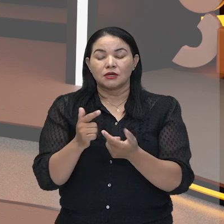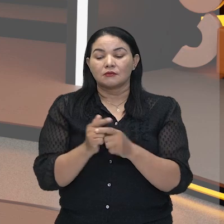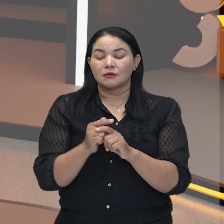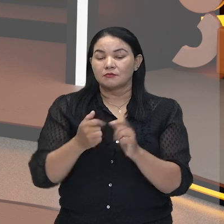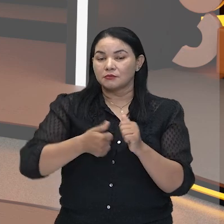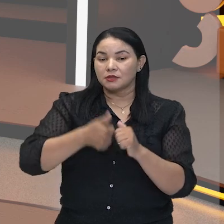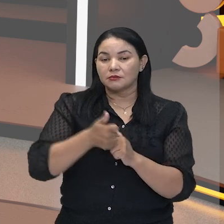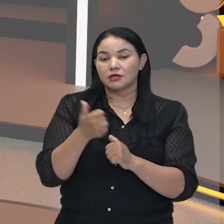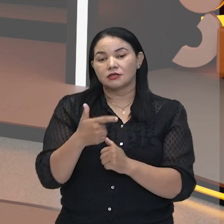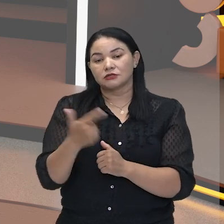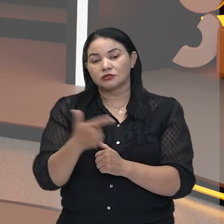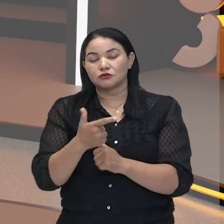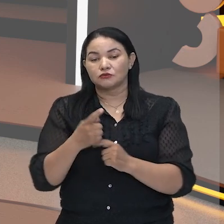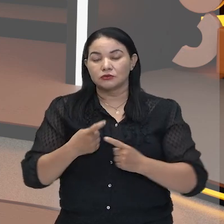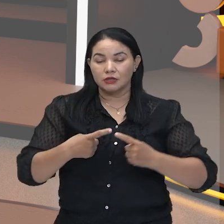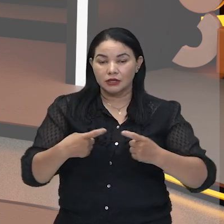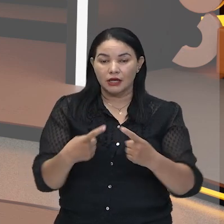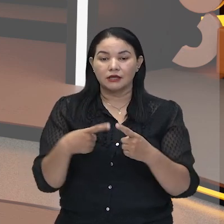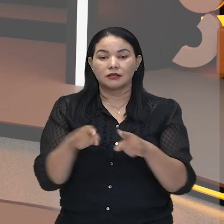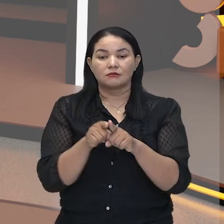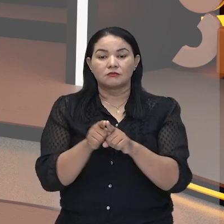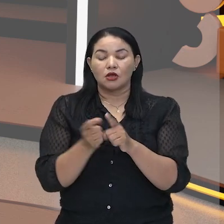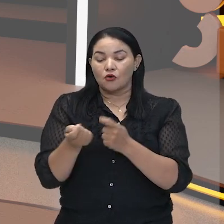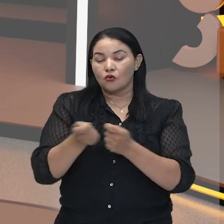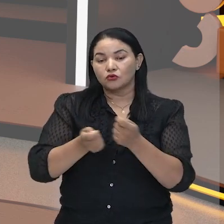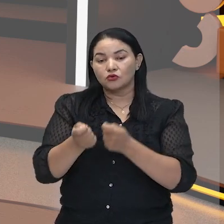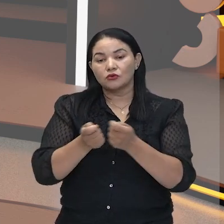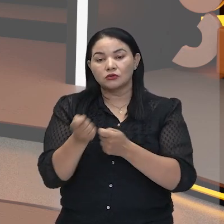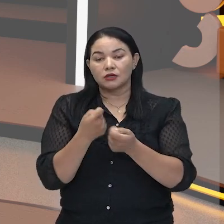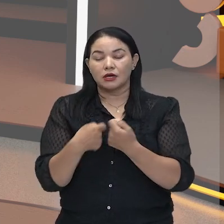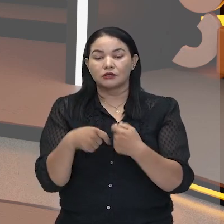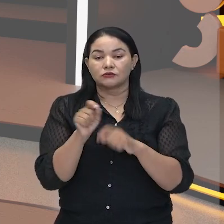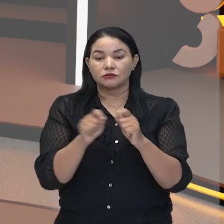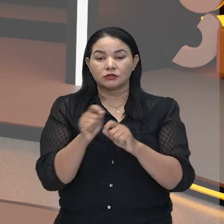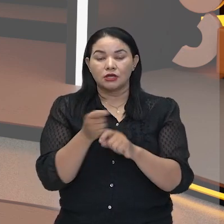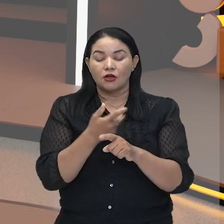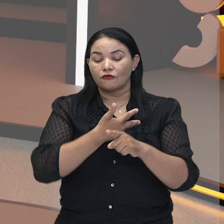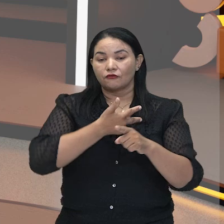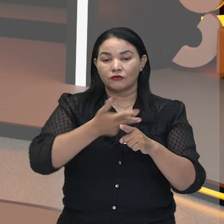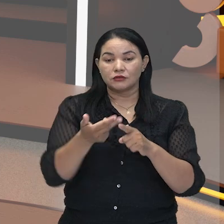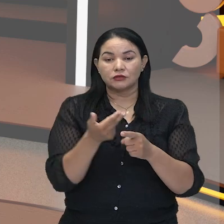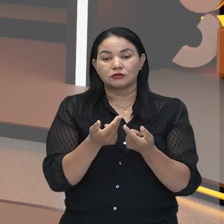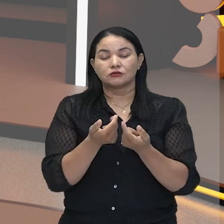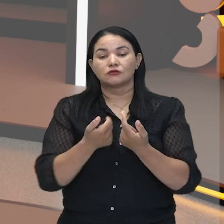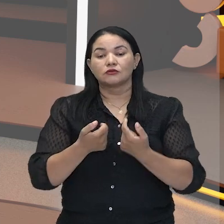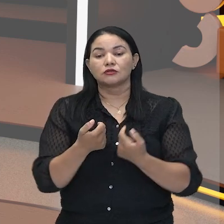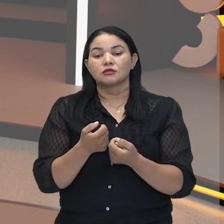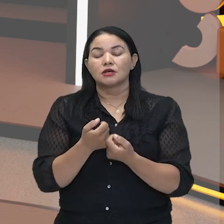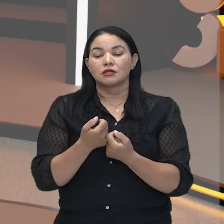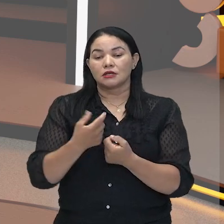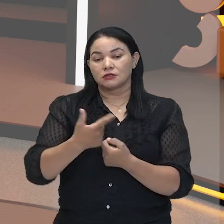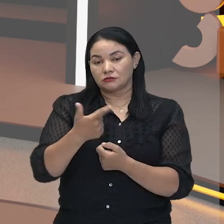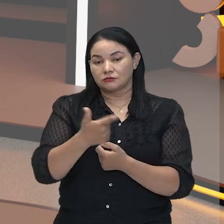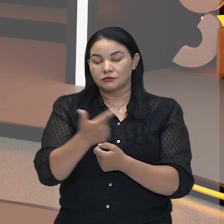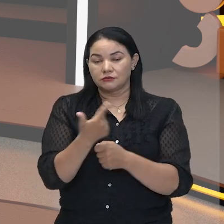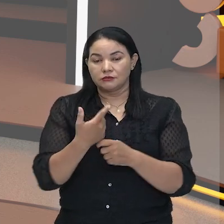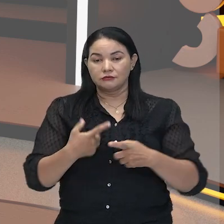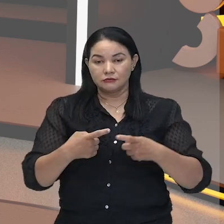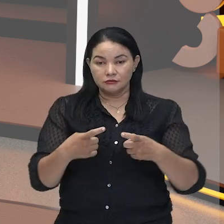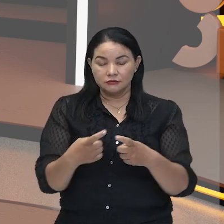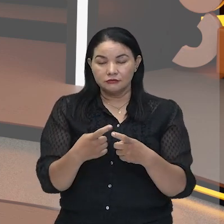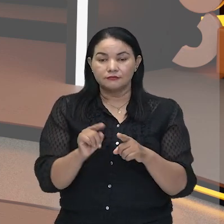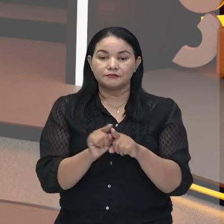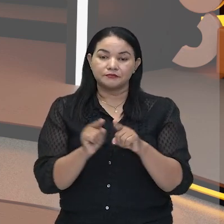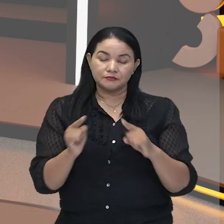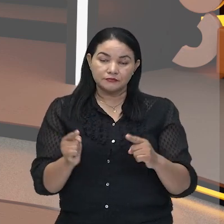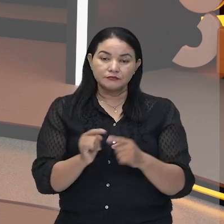Mundial, é ser controlado, né, pelos vencedores da então Segunda Guerra Mundial. Então, a